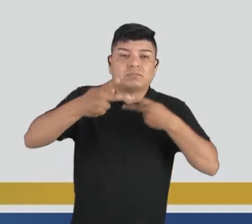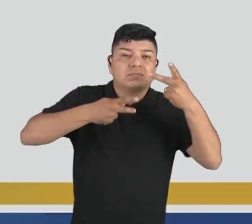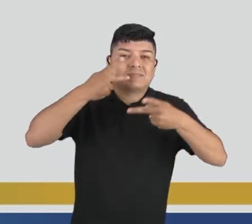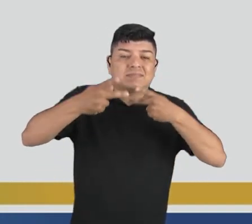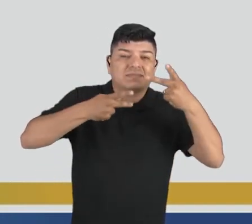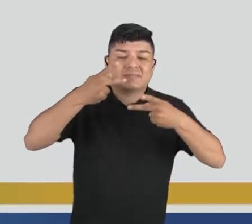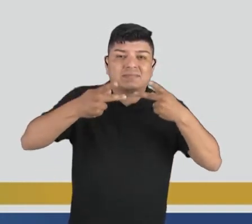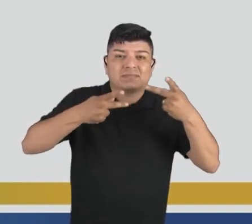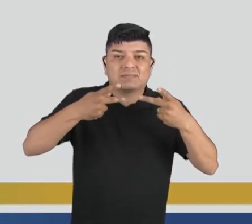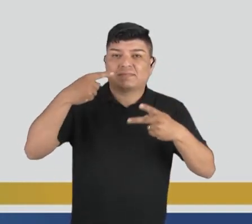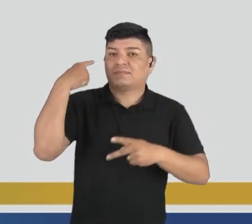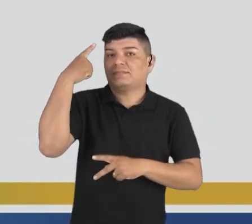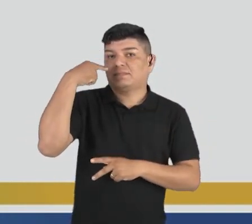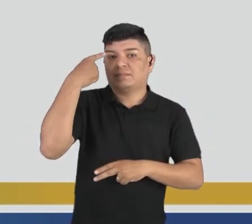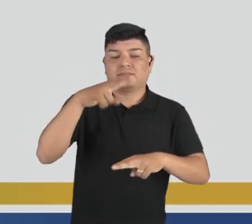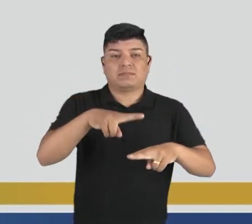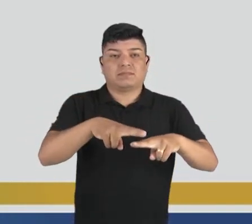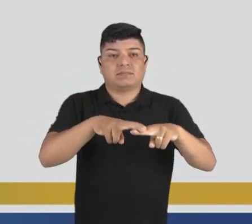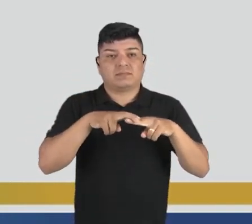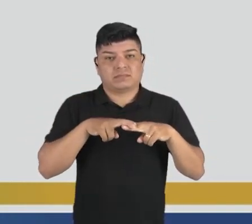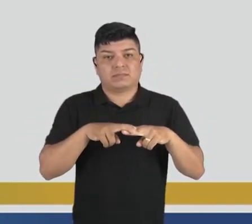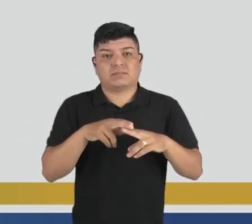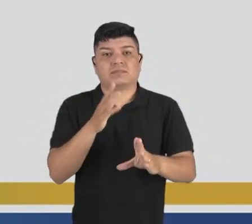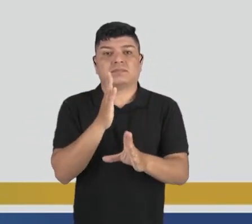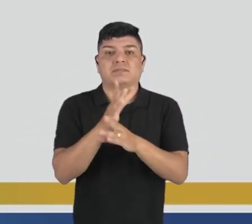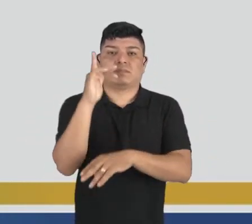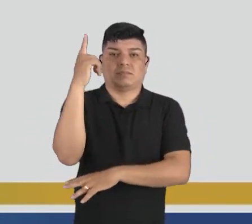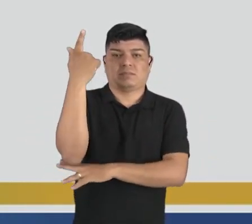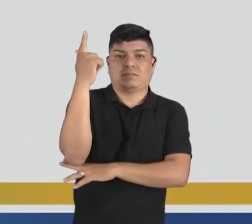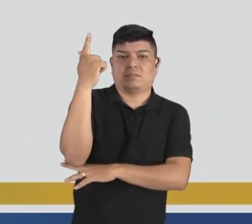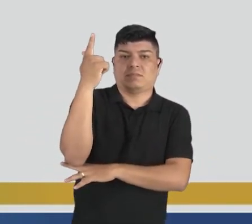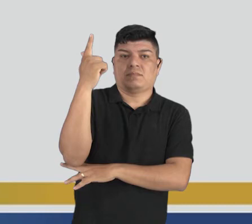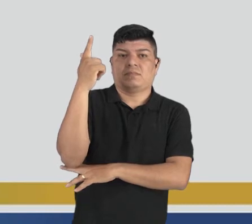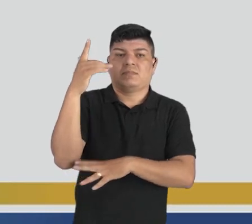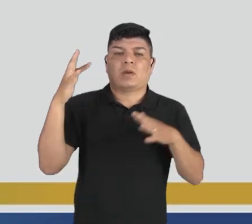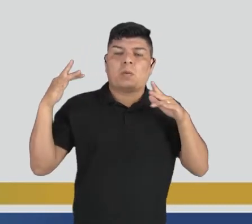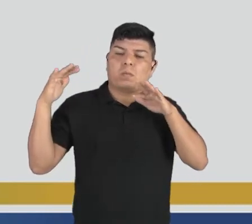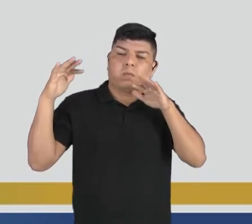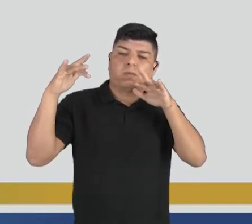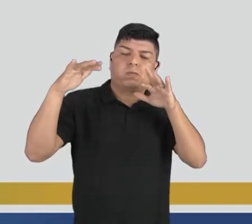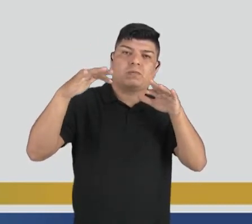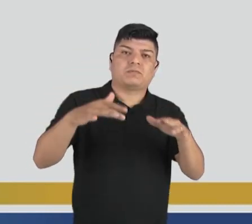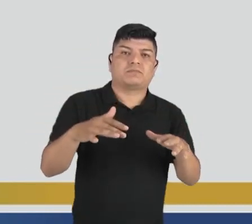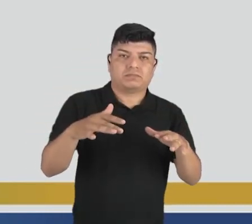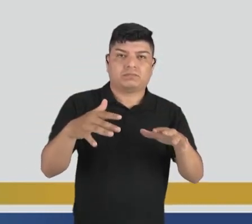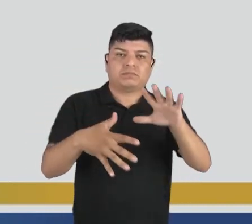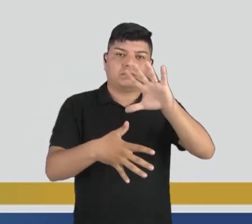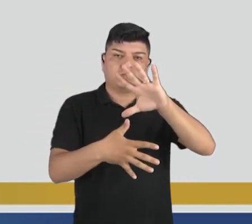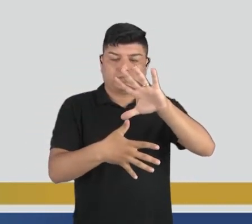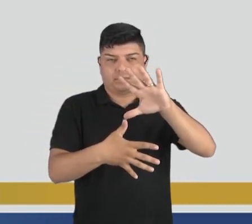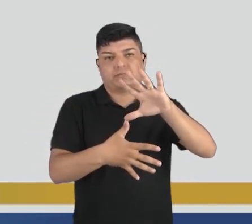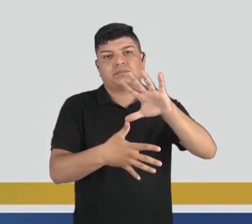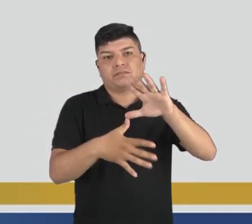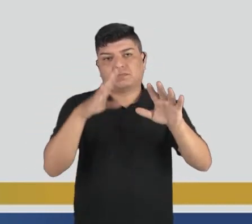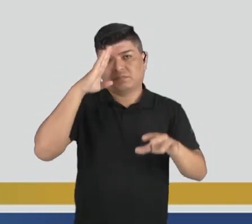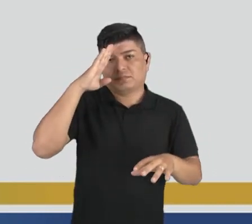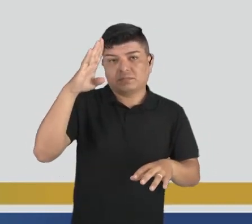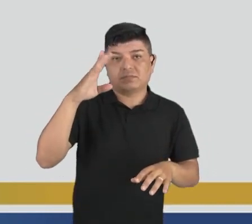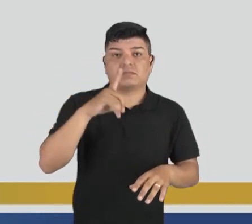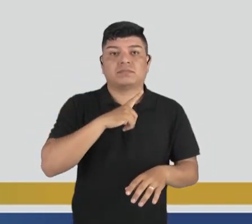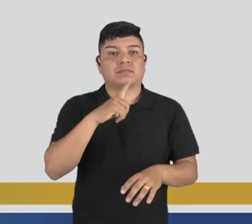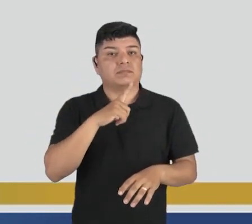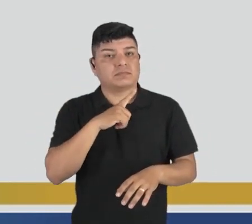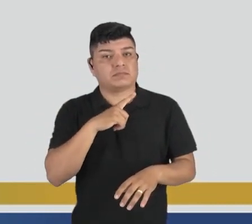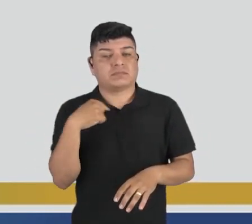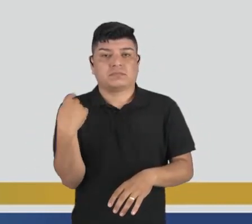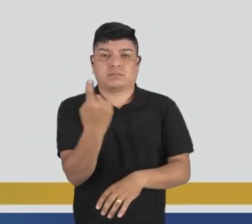espanhol. Então, pela sua densidade demográfica aí, né, pela concentração de população na América Latina, nós